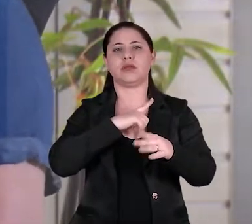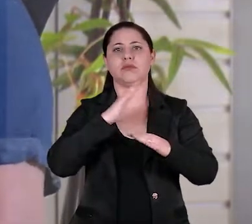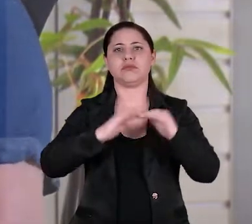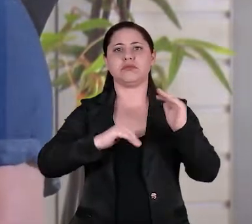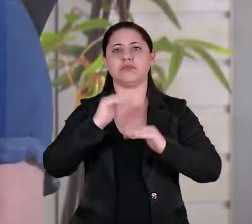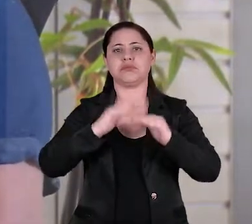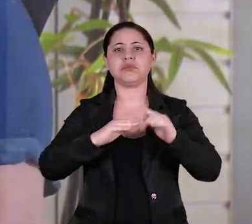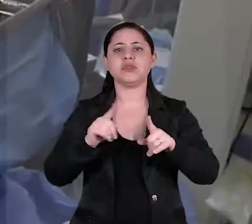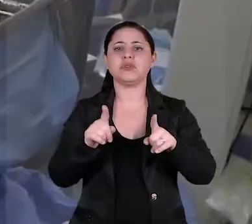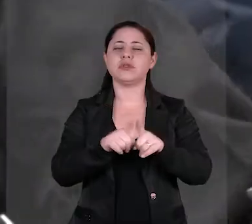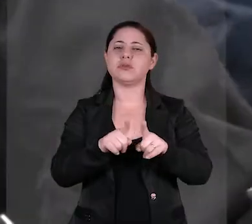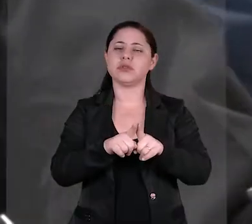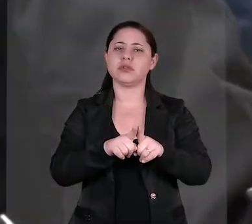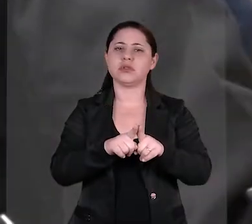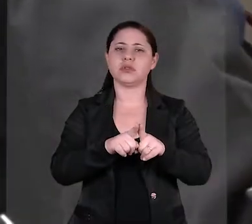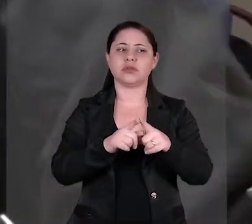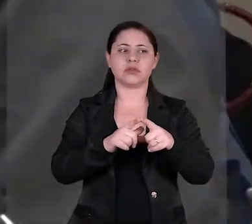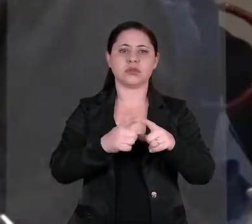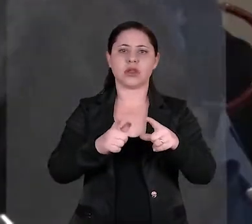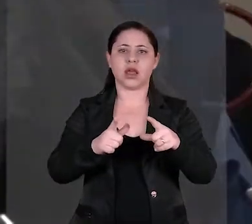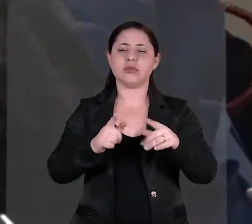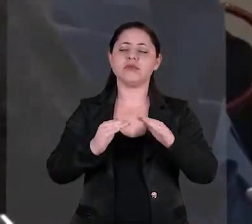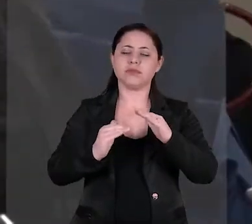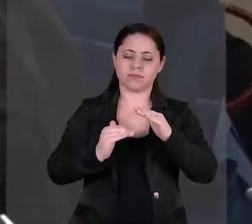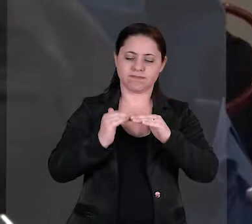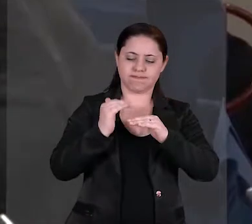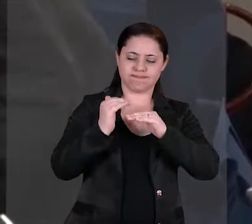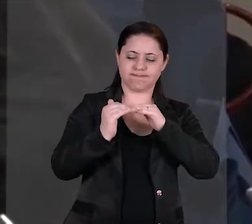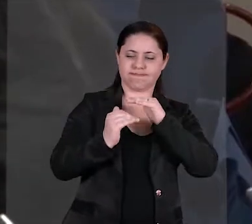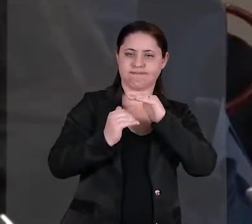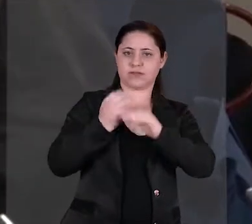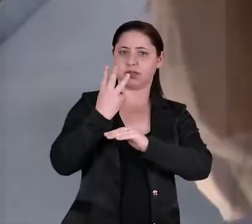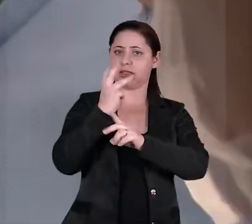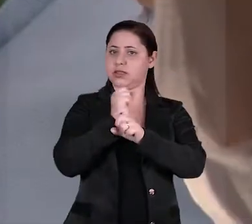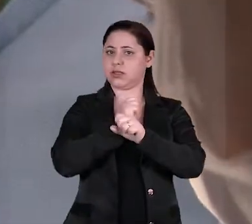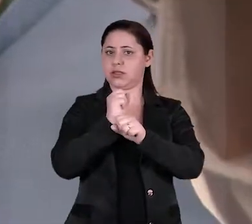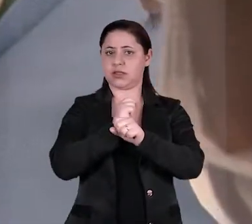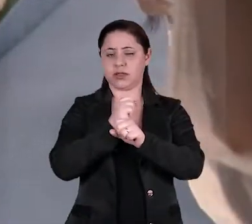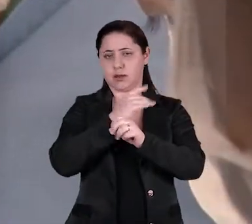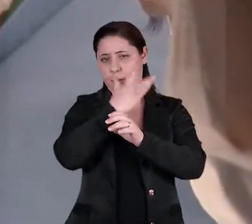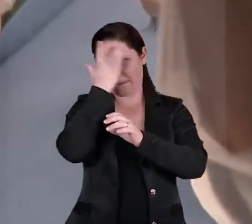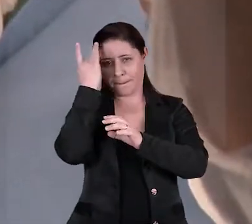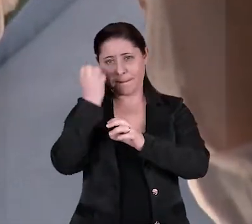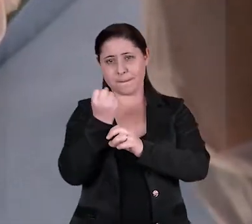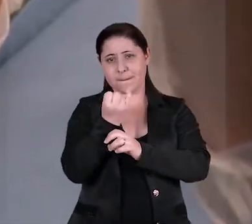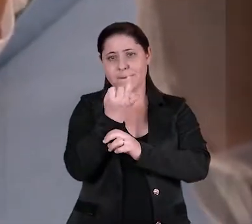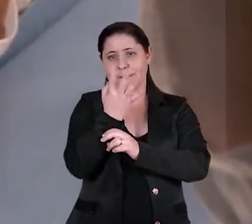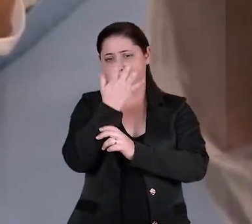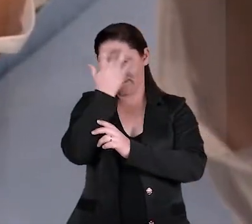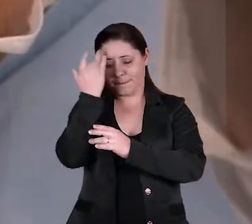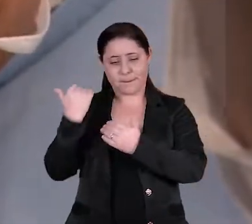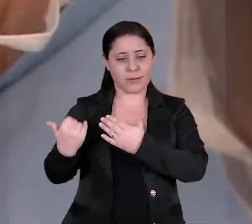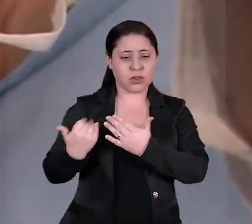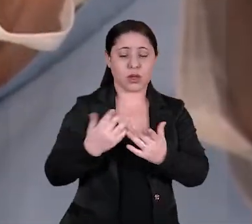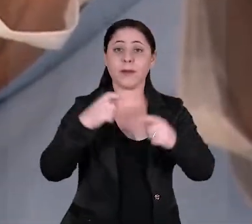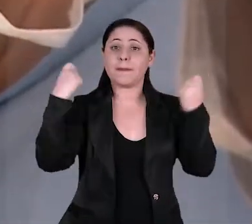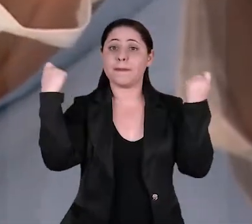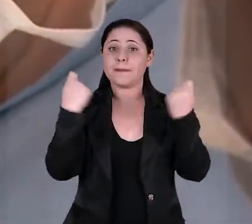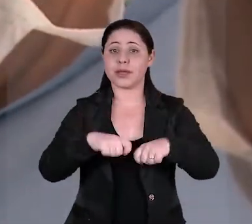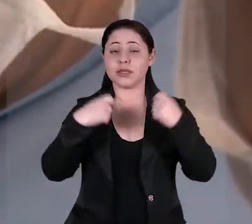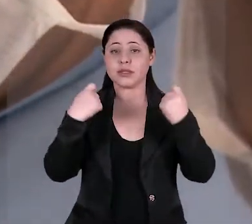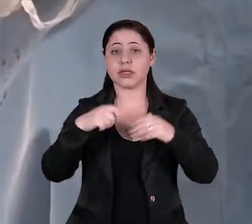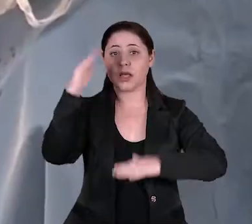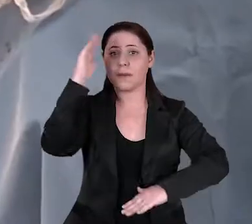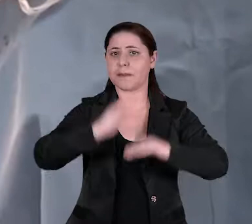potencial muito grande, a gente nos últimos 3 anos tem evoluído muito no número de doadores, então eu volto a dizer, precisa se